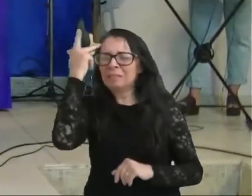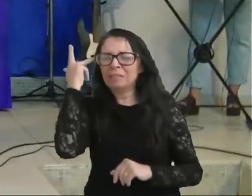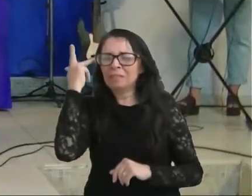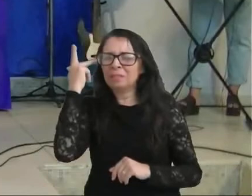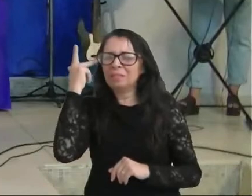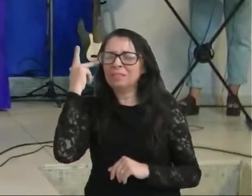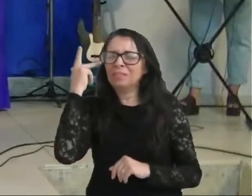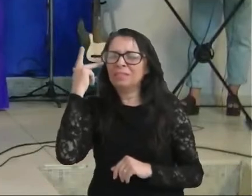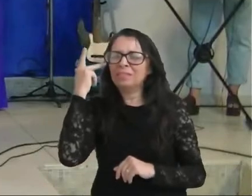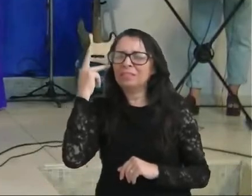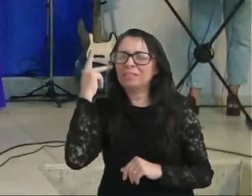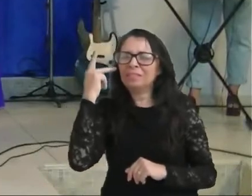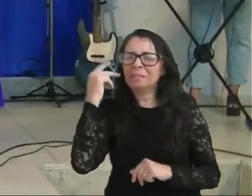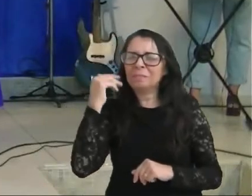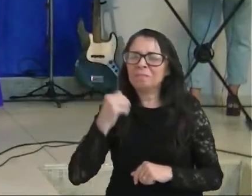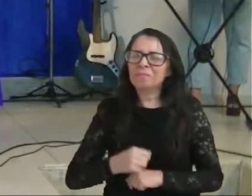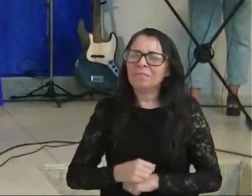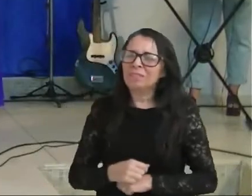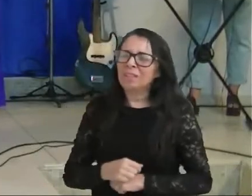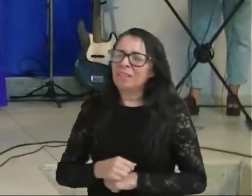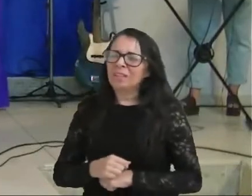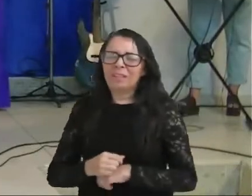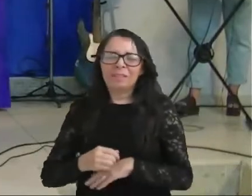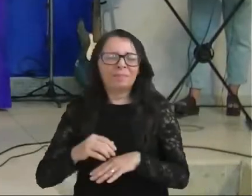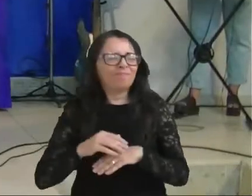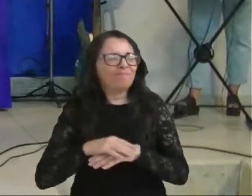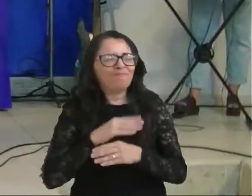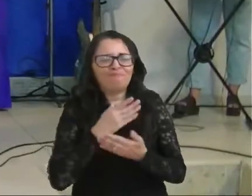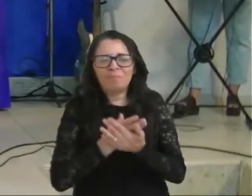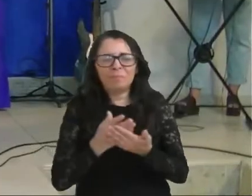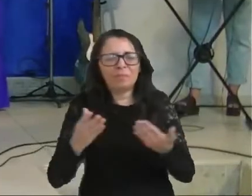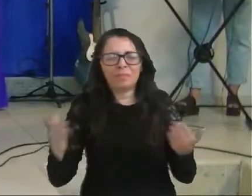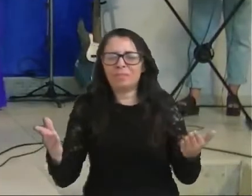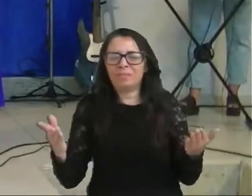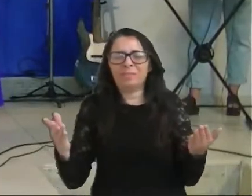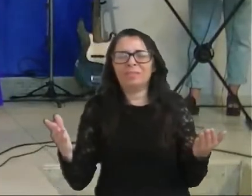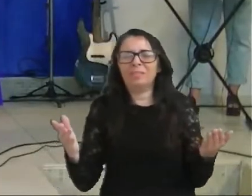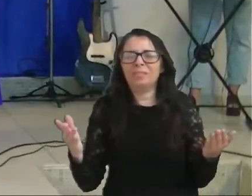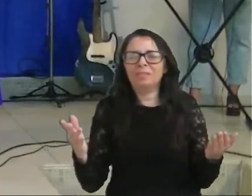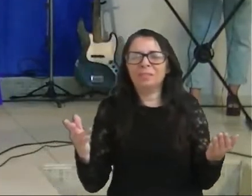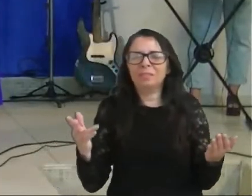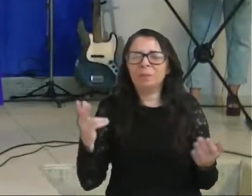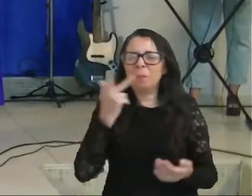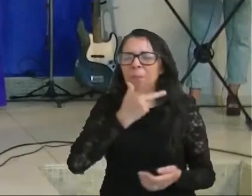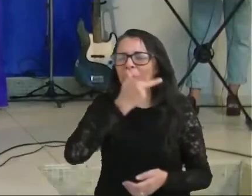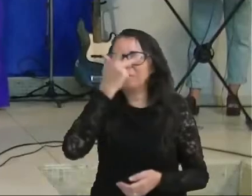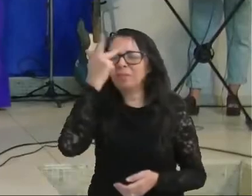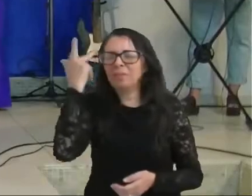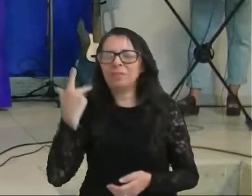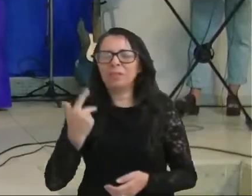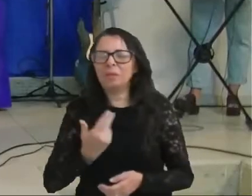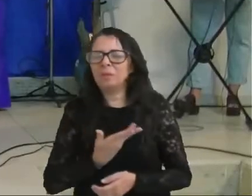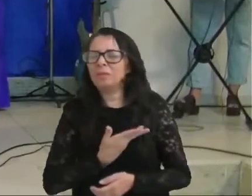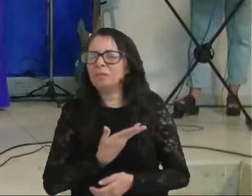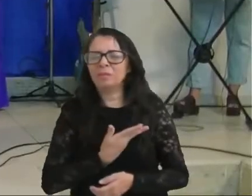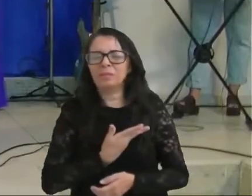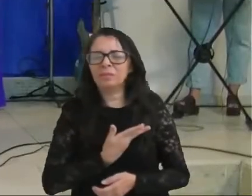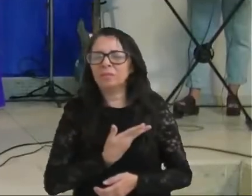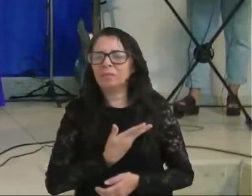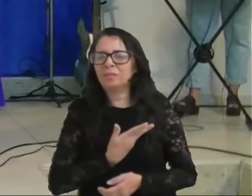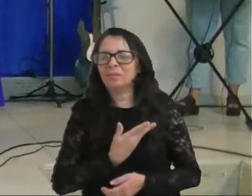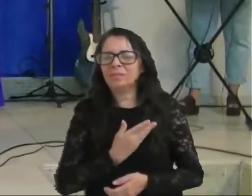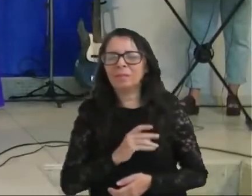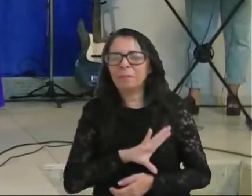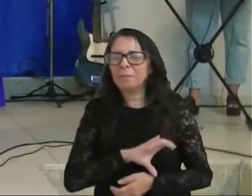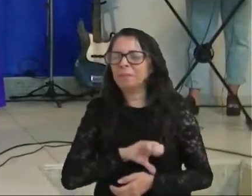o teu povo, ó Senhor. Que nós possamos, ó Deus, reconhecermos, ó Deus, que estamos esfriando cada dia mais e voltarmos,